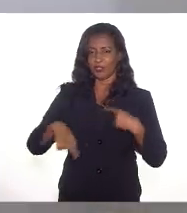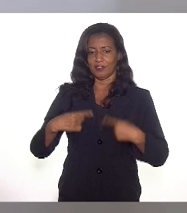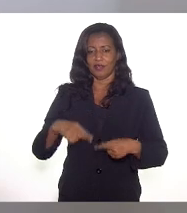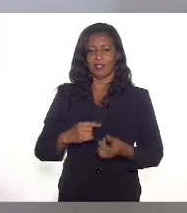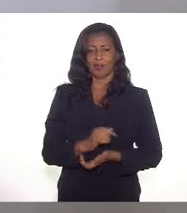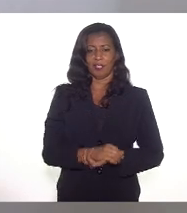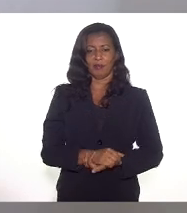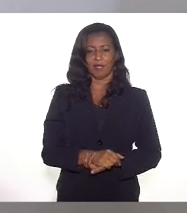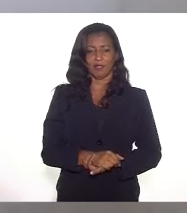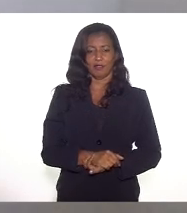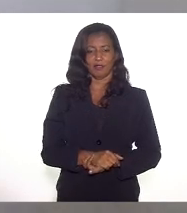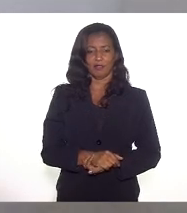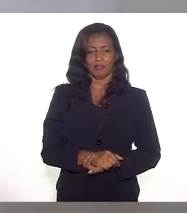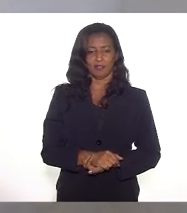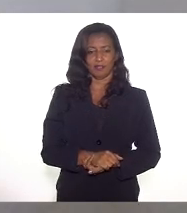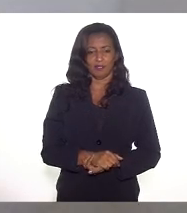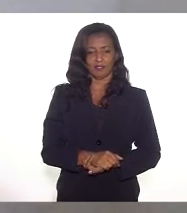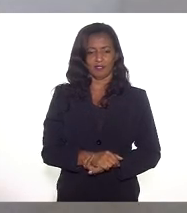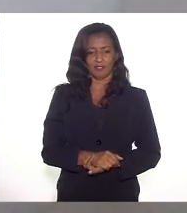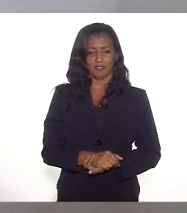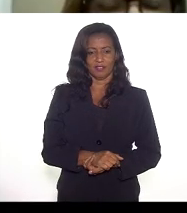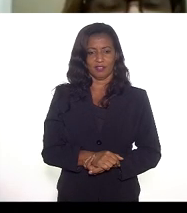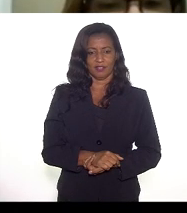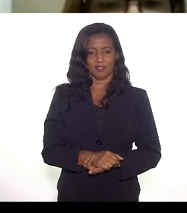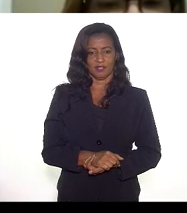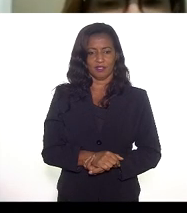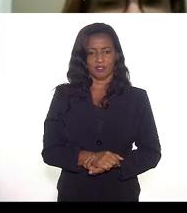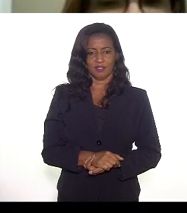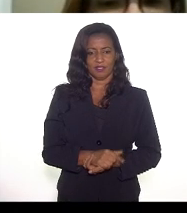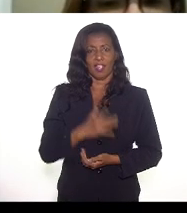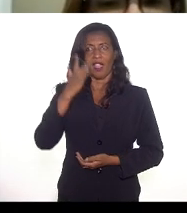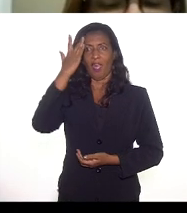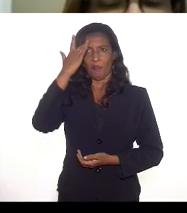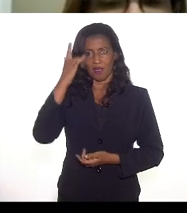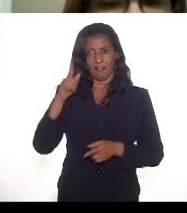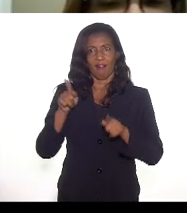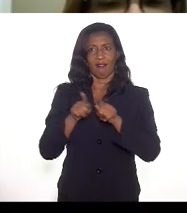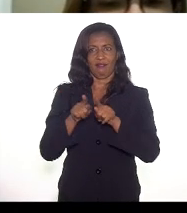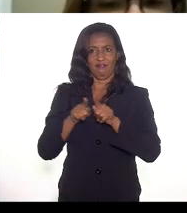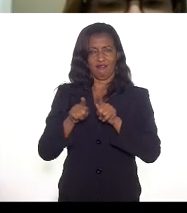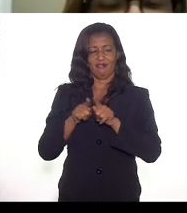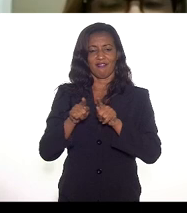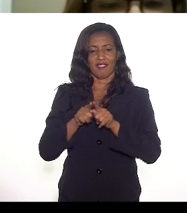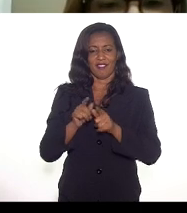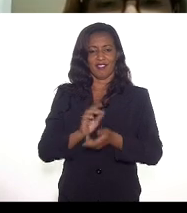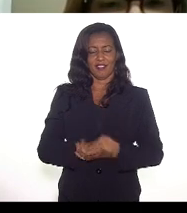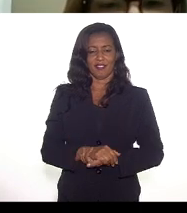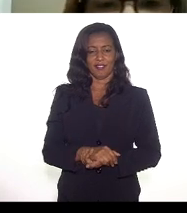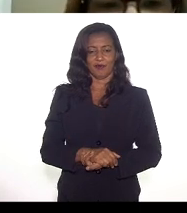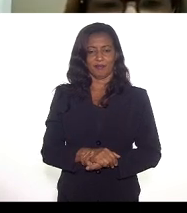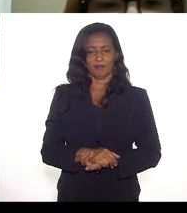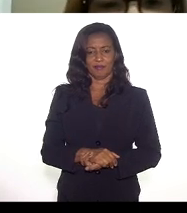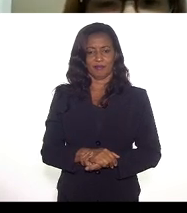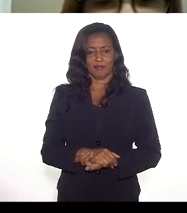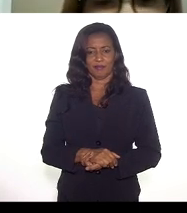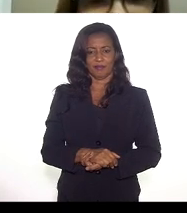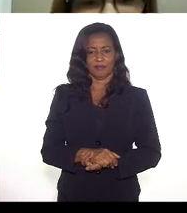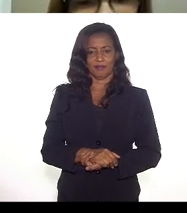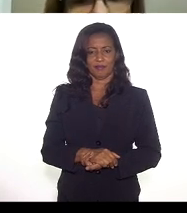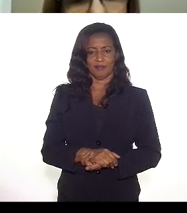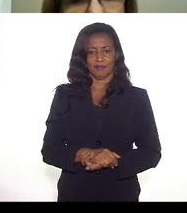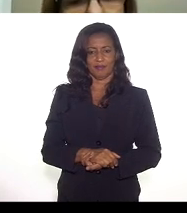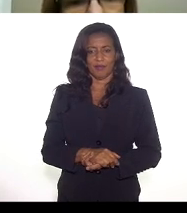Ok. Então, para discutir... Eu também quero para amanhã. Gente, o senhor prefere que a discussão seja amanhã? Não, não, prefiro que